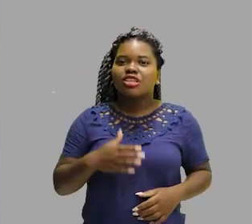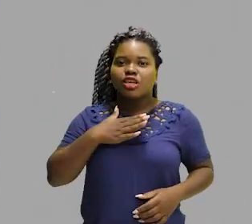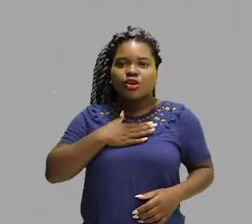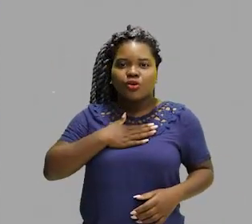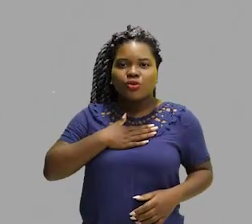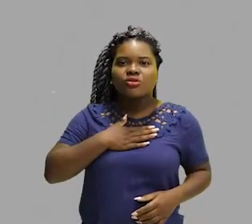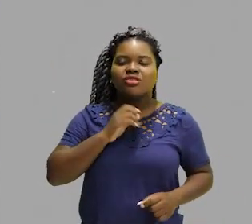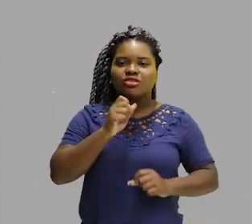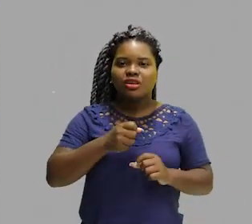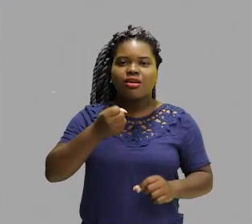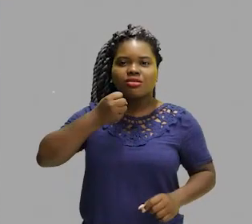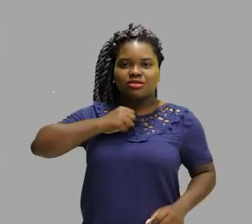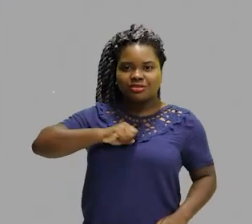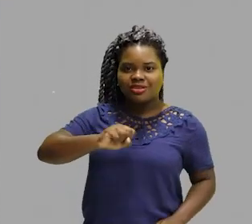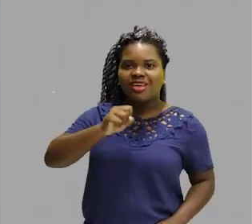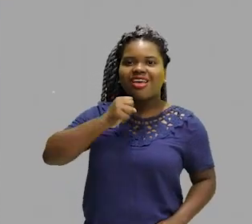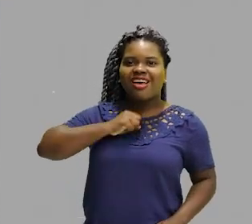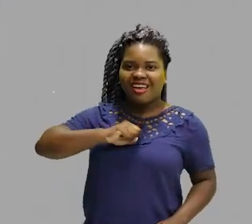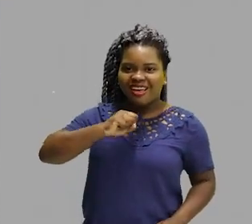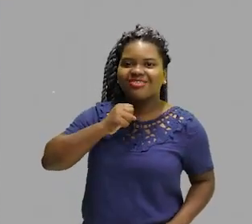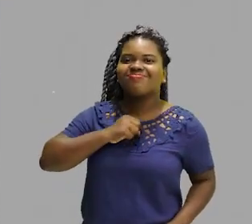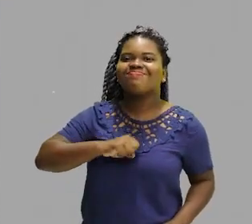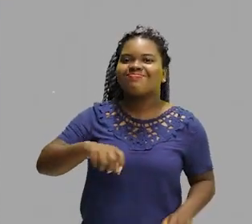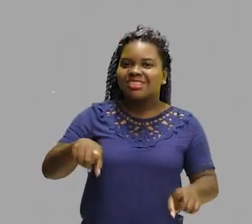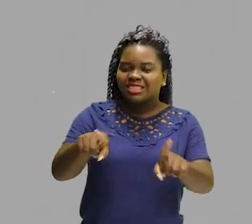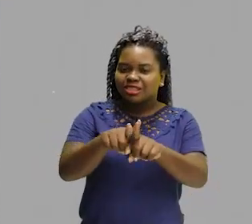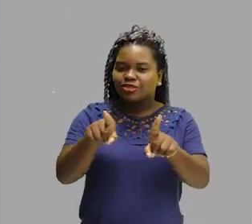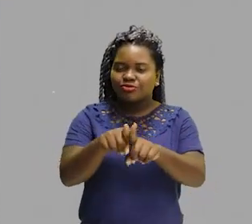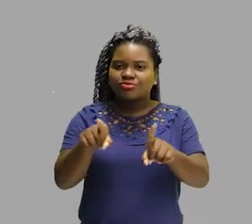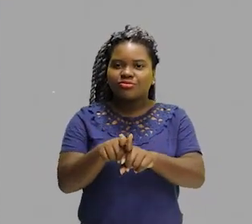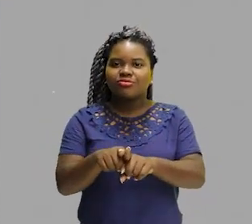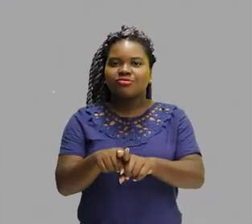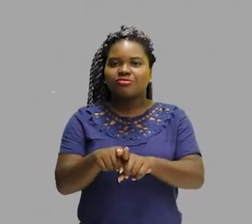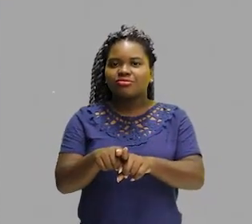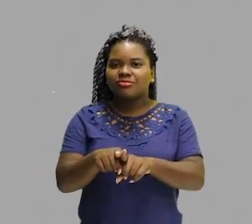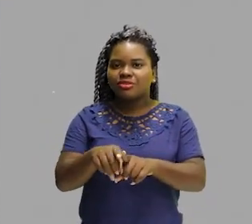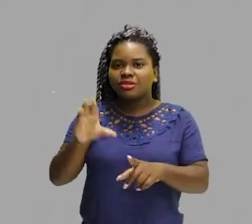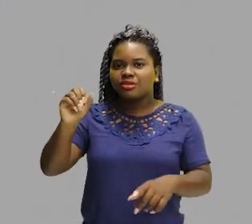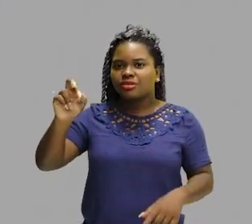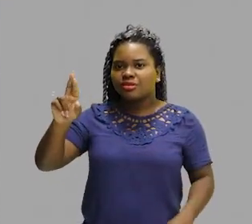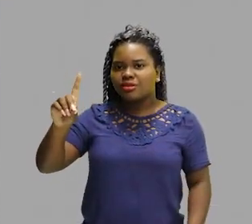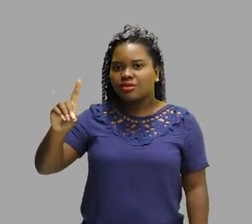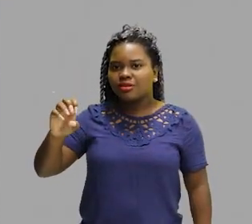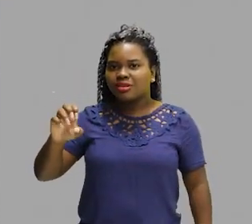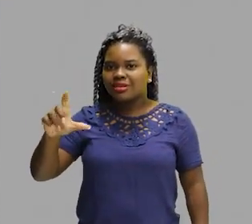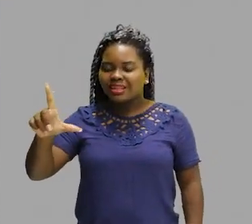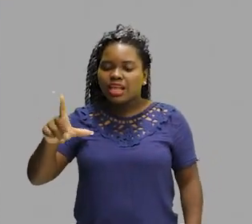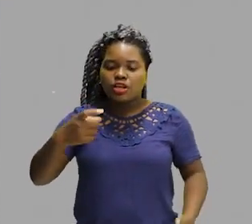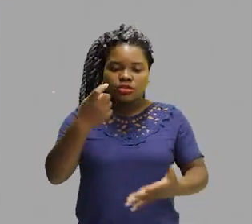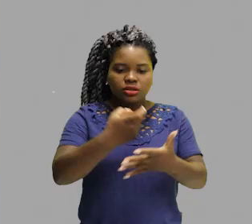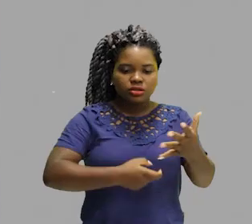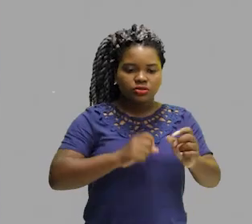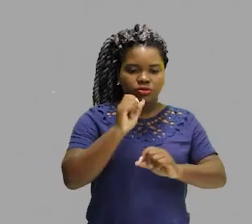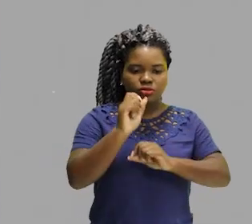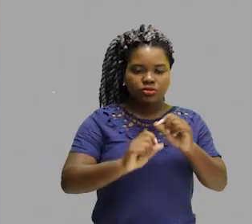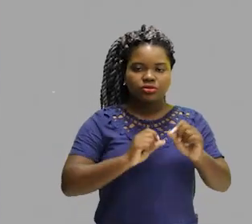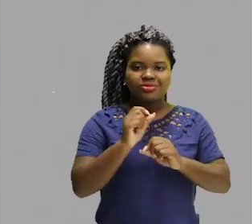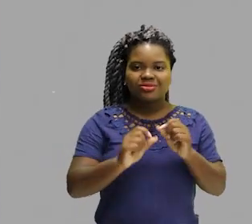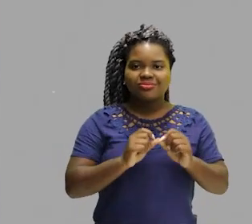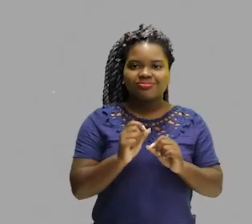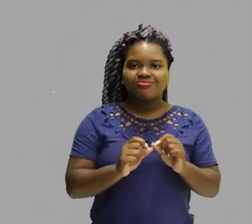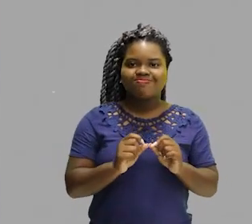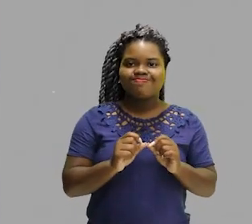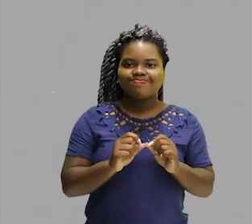de repentes, já falei também, quando nós falamos de literatura de cordel, são textos que são escritos também